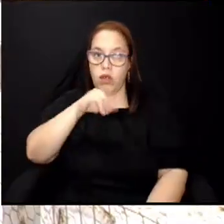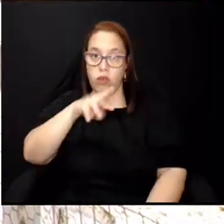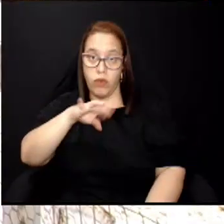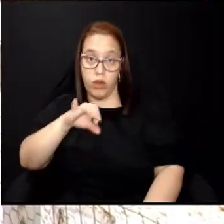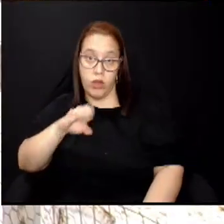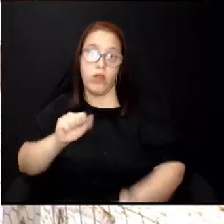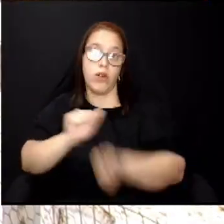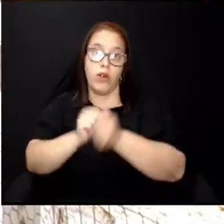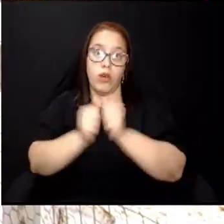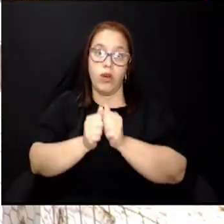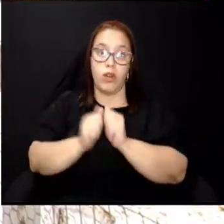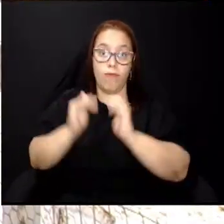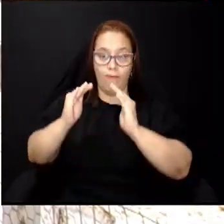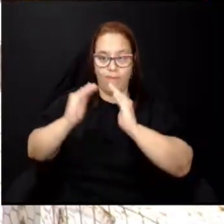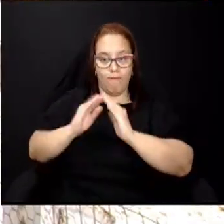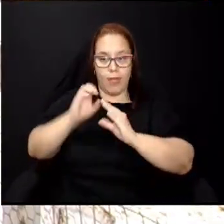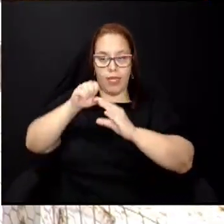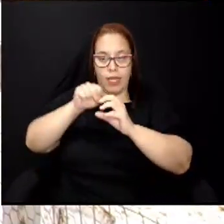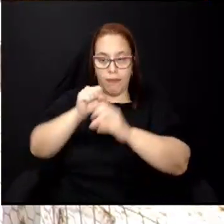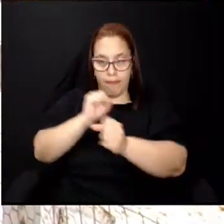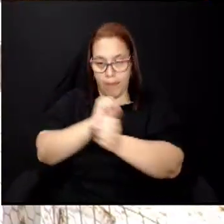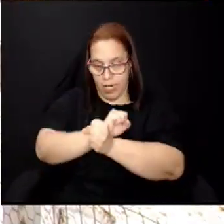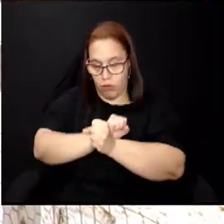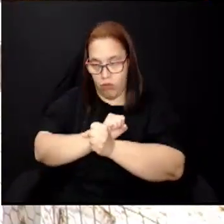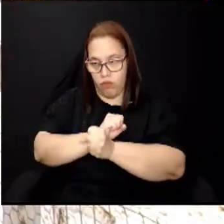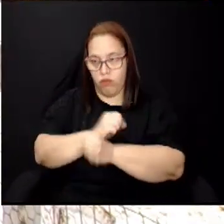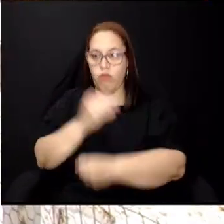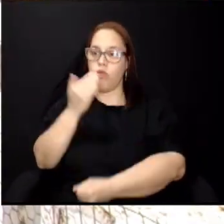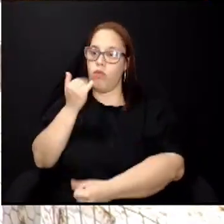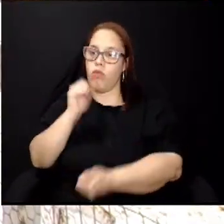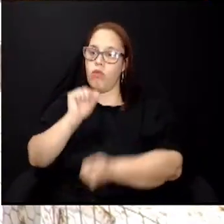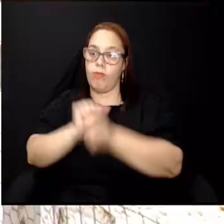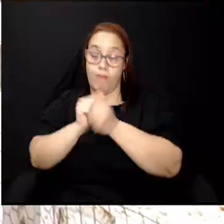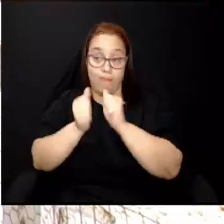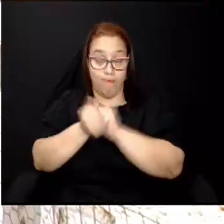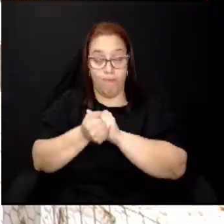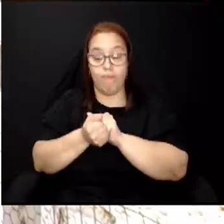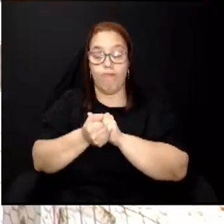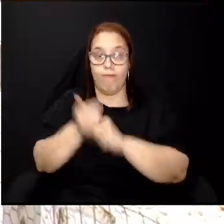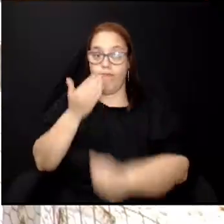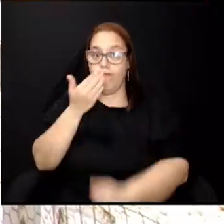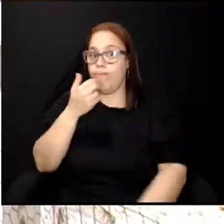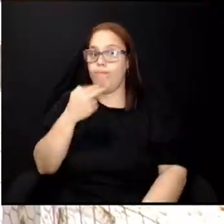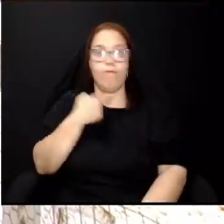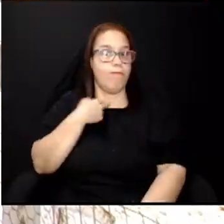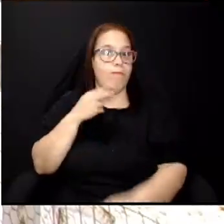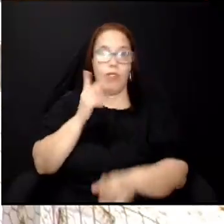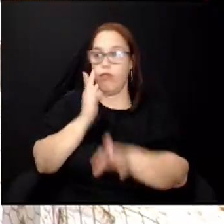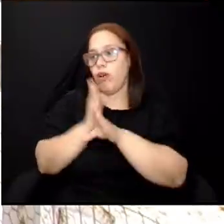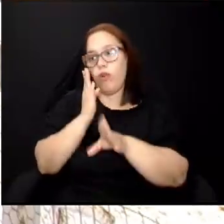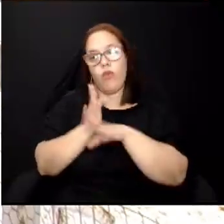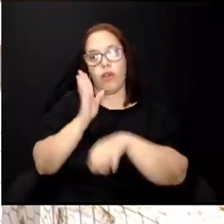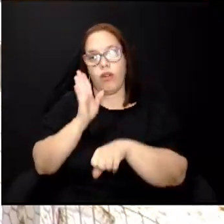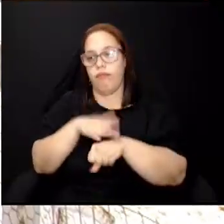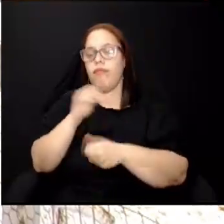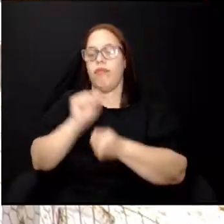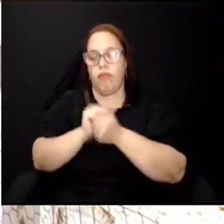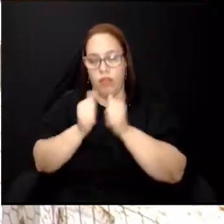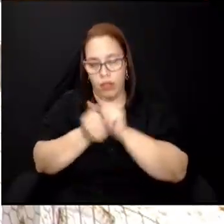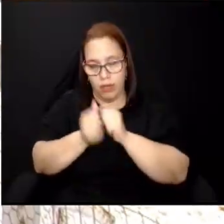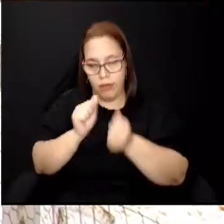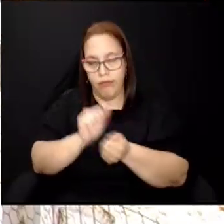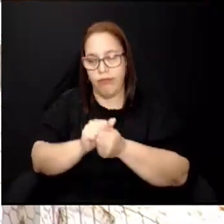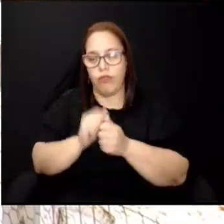cativeiro. Então a gente adapta a dieta, que muitos alimentos ele não vai achar mais, né? A gente tem que adaptar a dieta do que a gente encontra